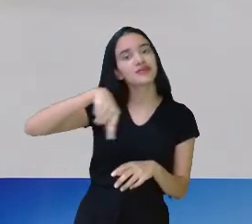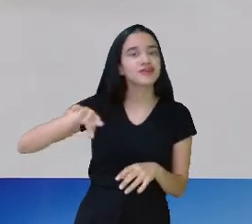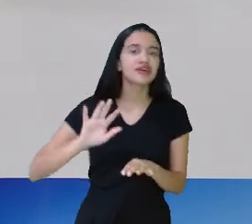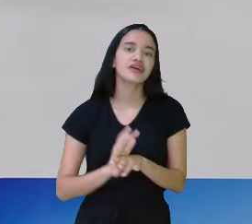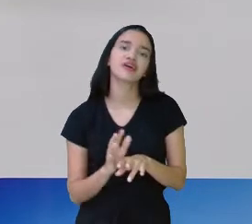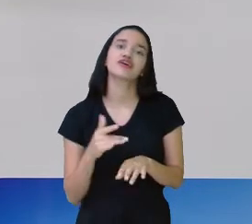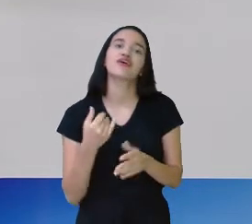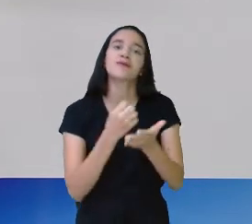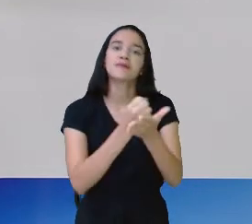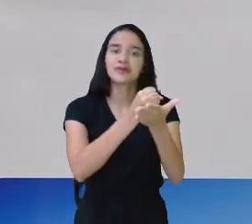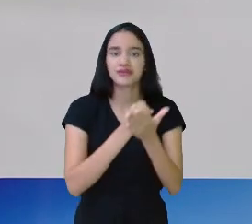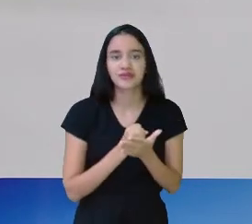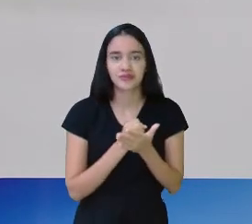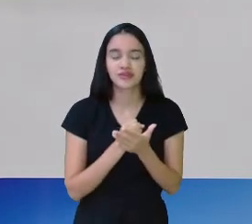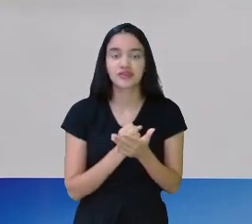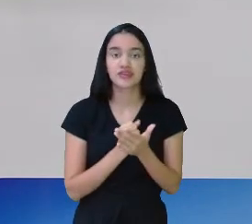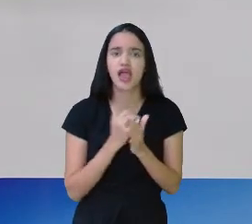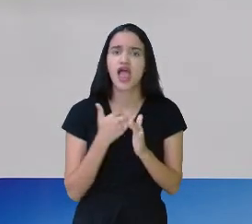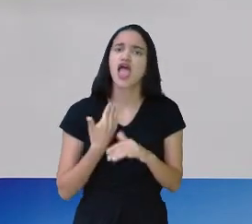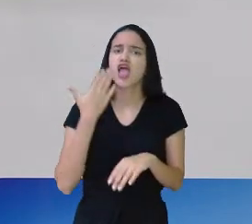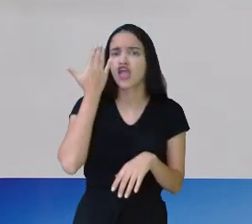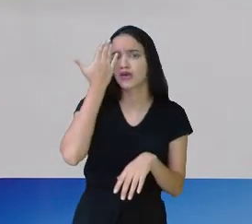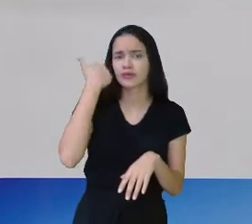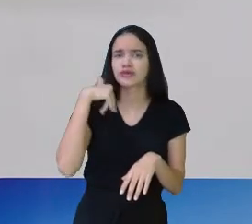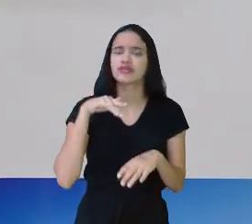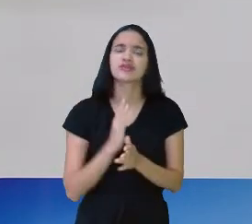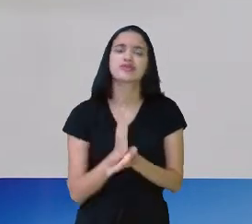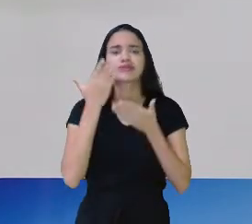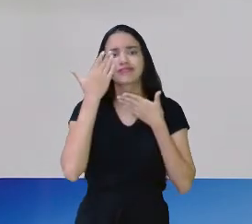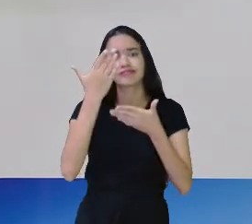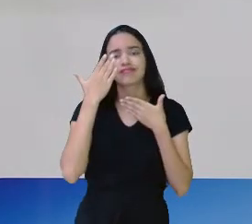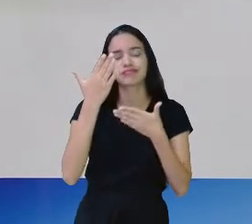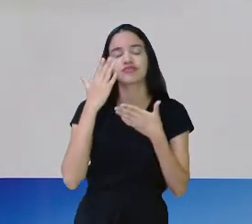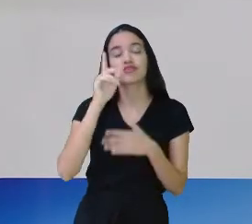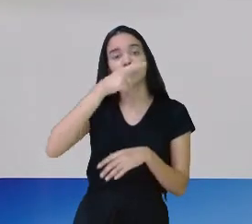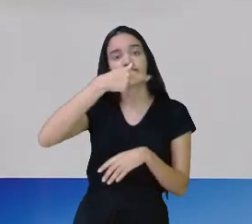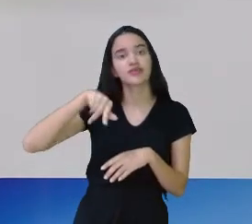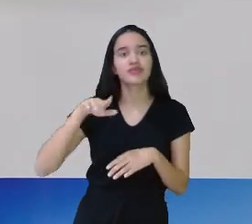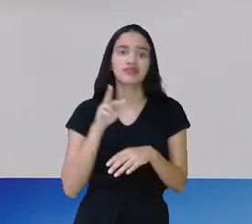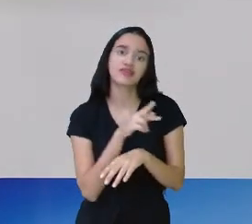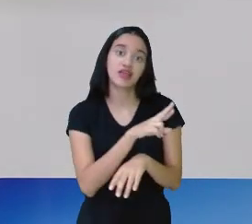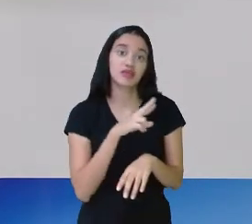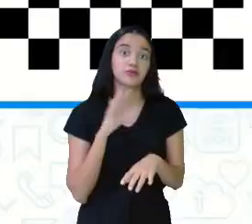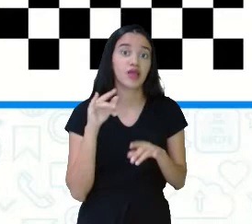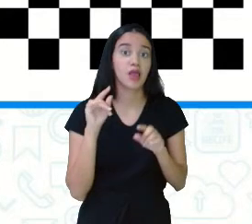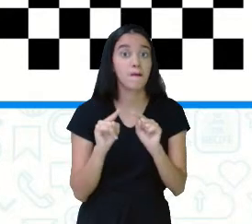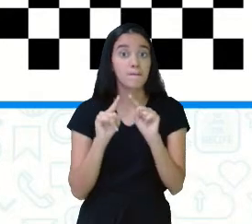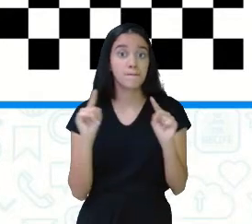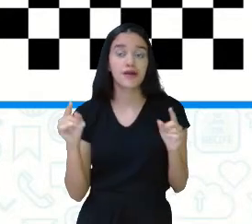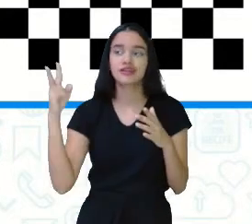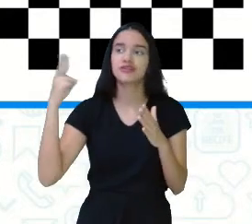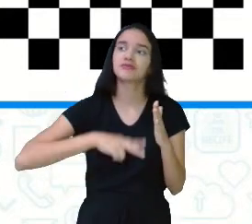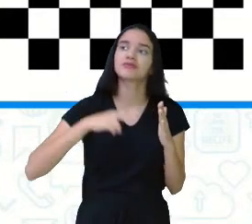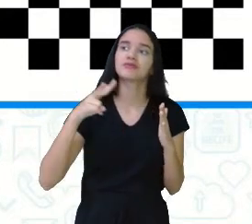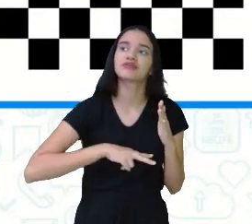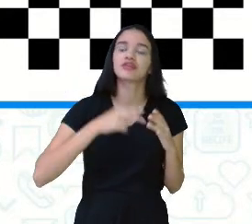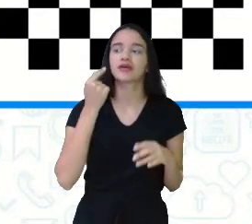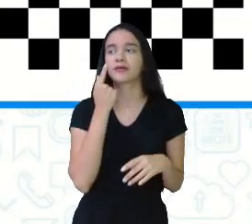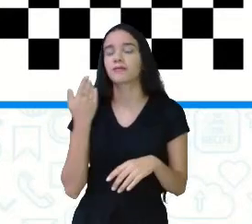me ajude. Eu sei que nos agradecimentos vocês já vão responder, mas eu vou ler mesmo assim.